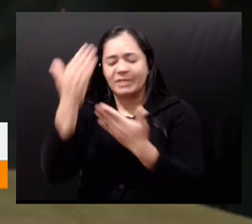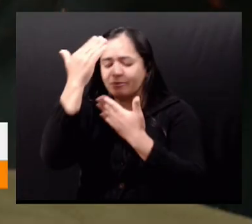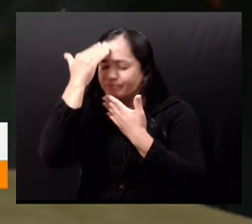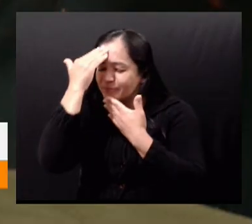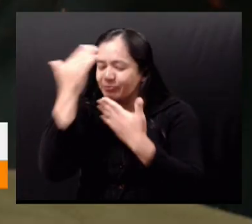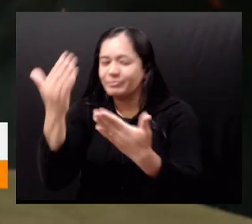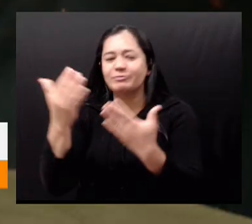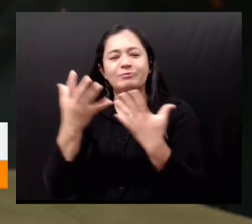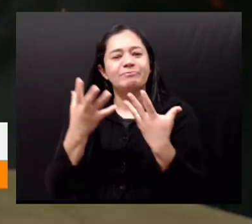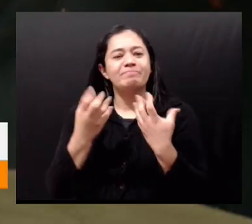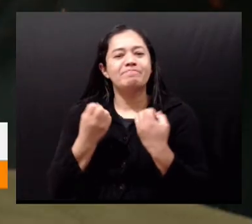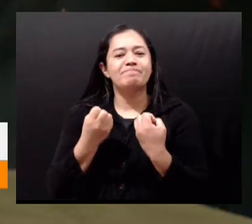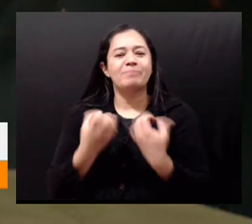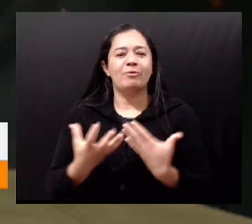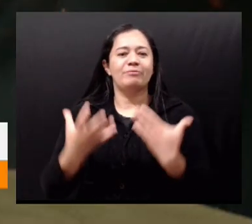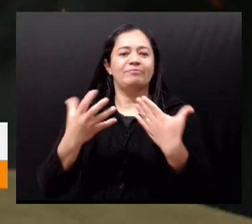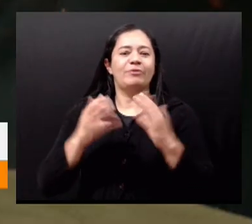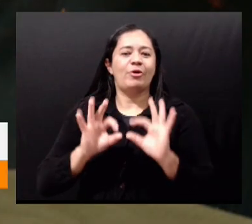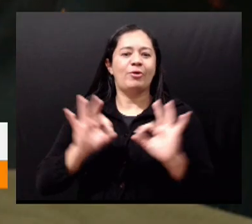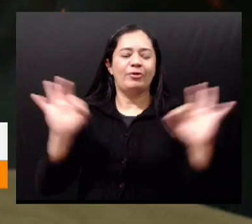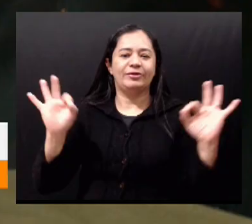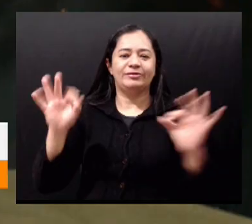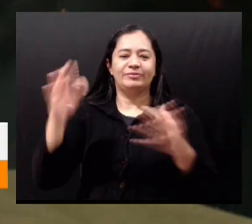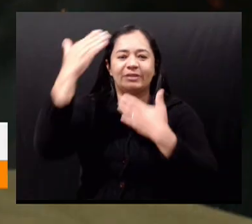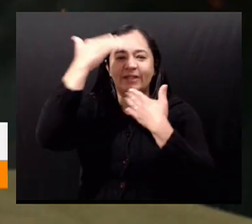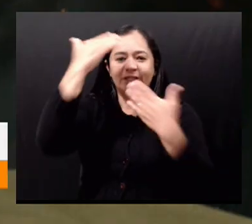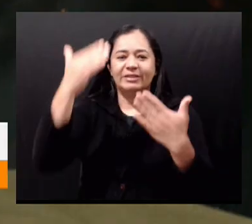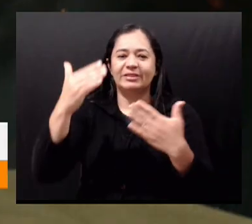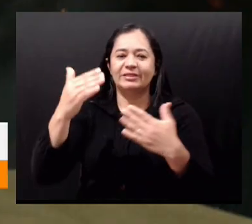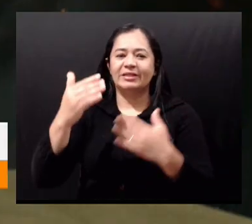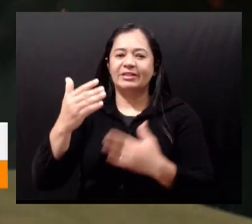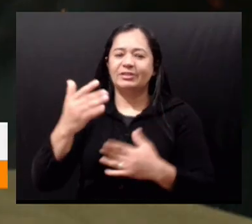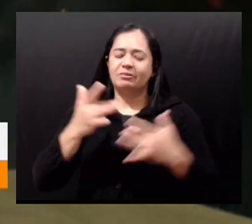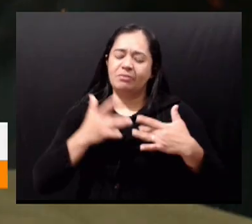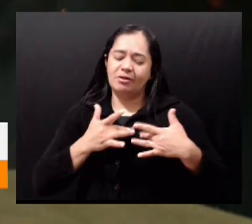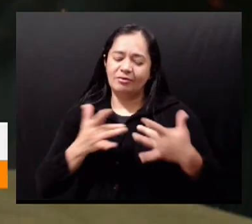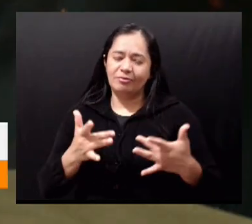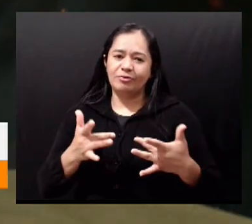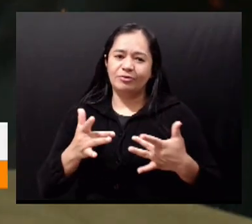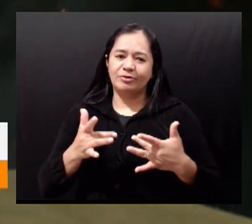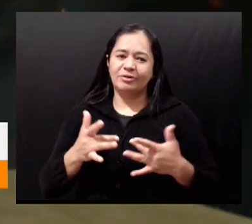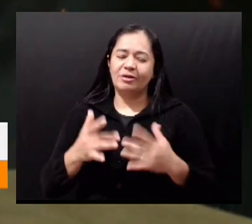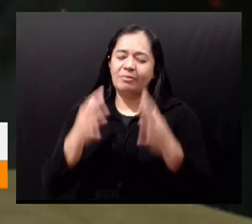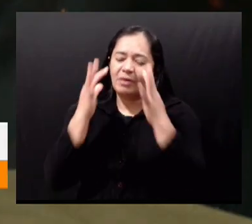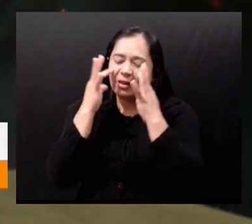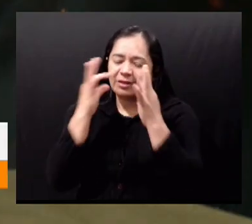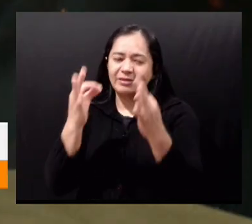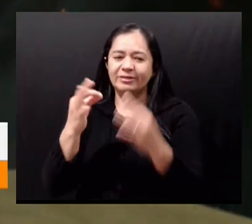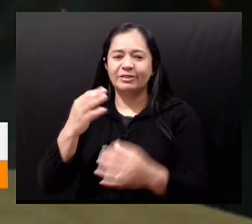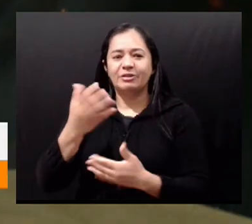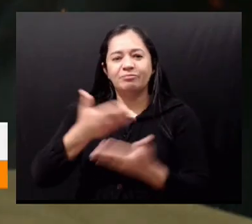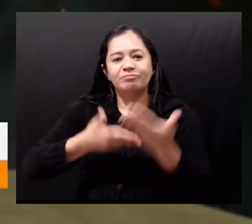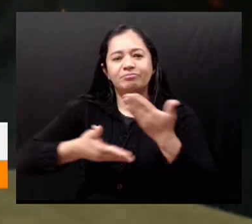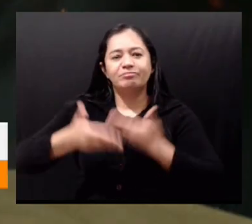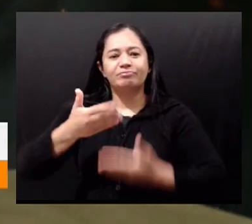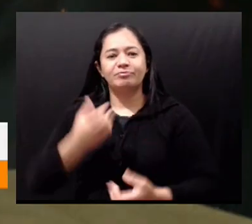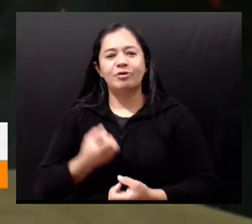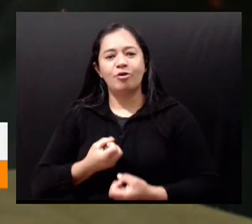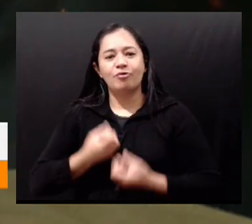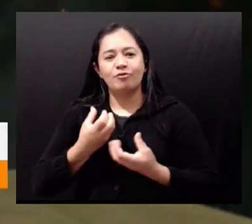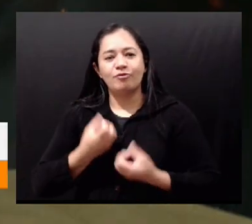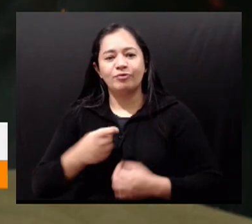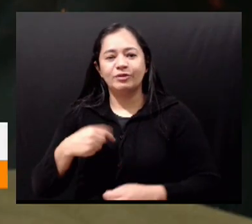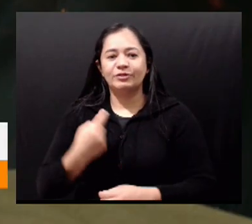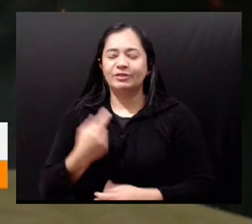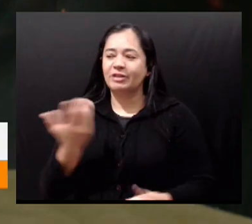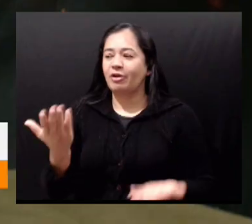gente. Agradecer pela generosidade, pela escuta, pelo compartilhamento de informações. A gente vai para as considerações finais, mas